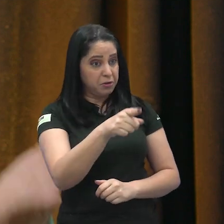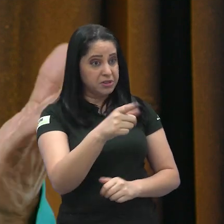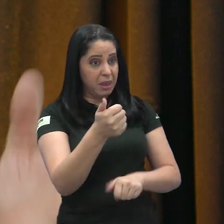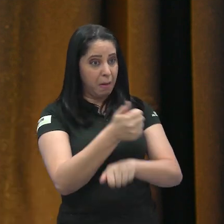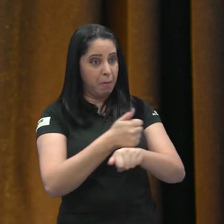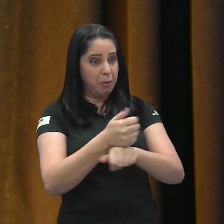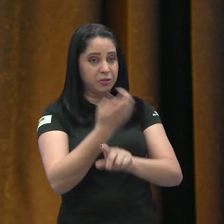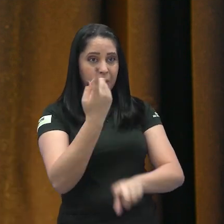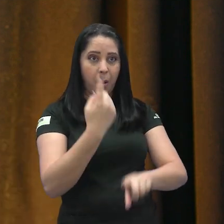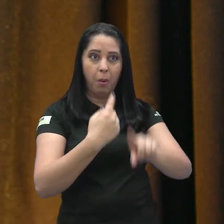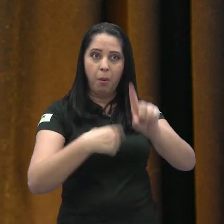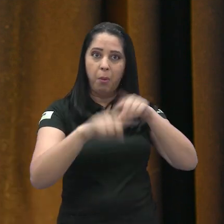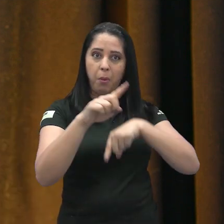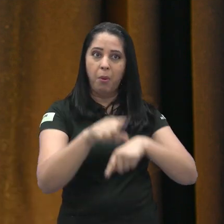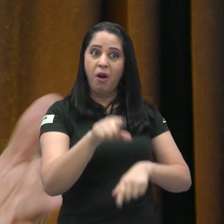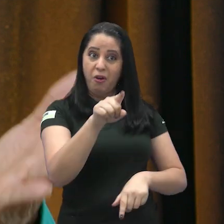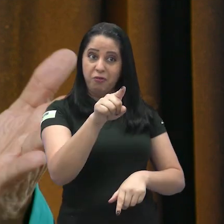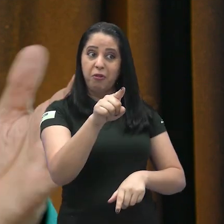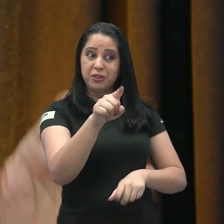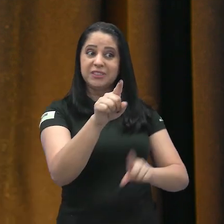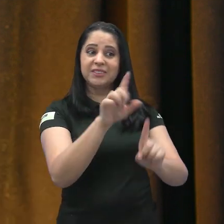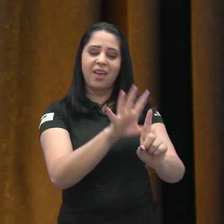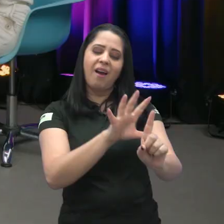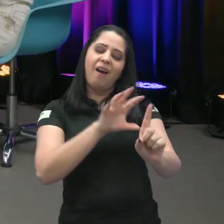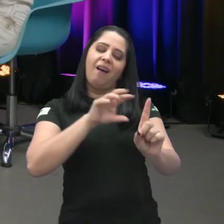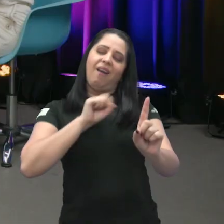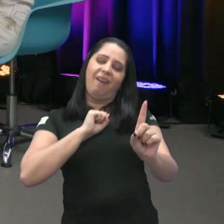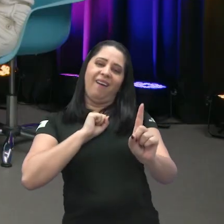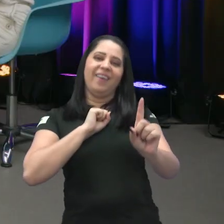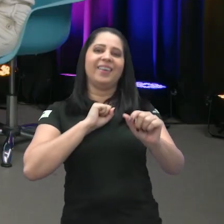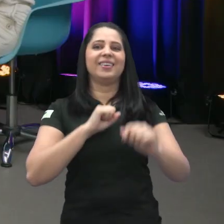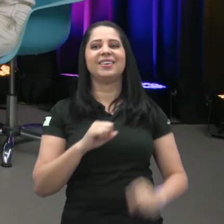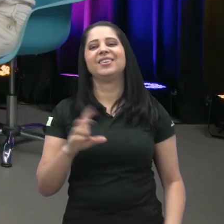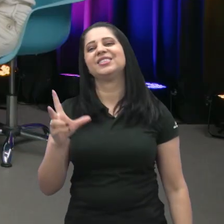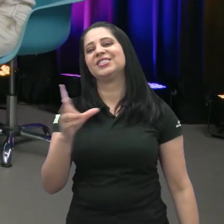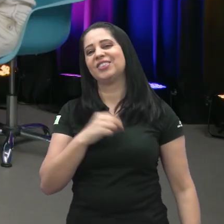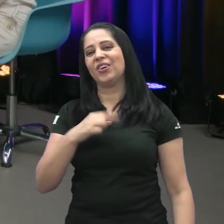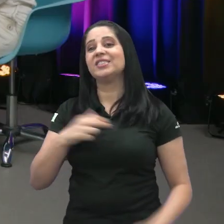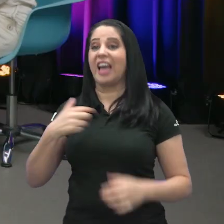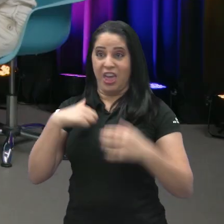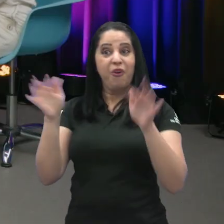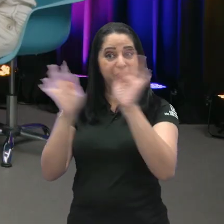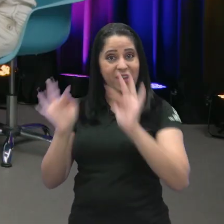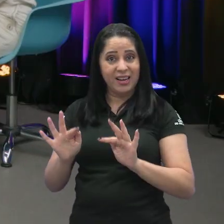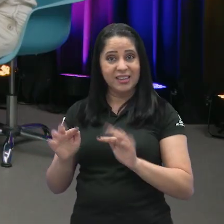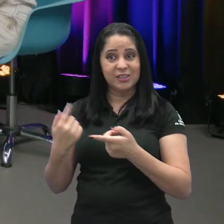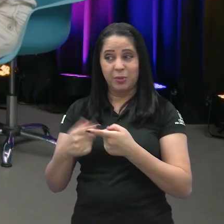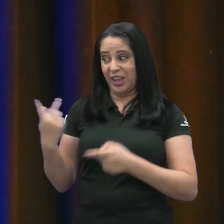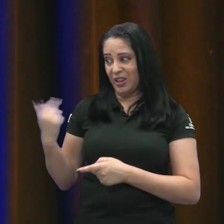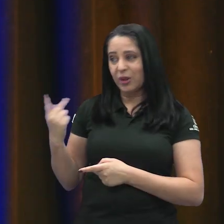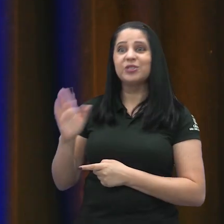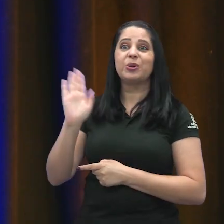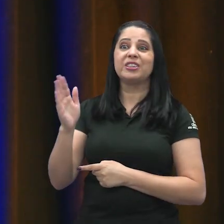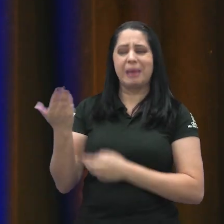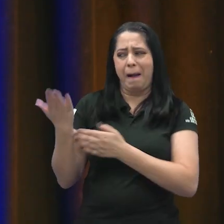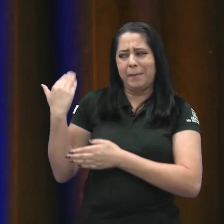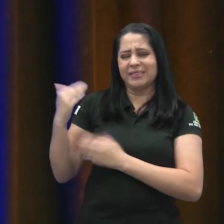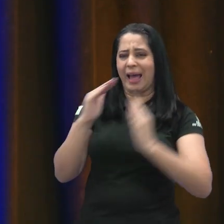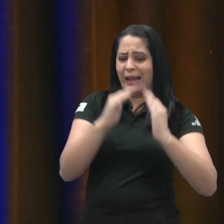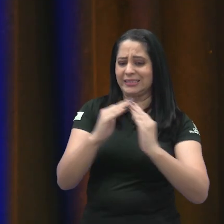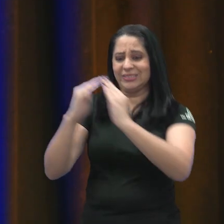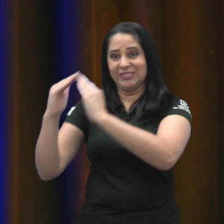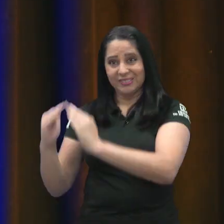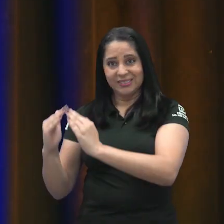seu crescimento, né? Aliás, você é inspiração. Eu fico muito feliz em receber o Zé Luiz, que a gente já foi